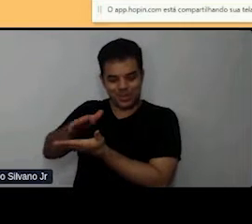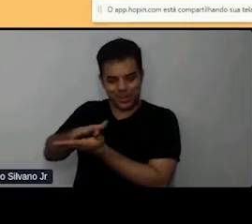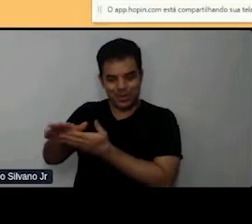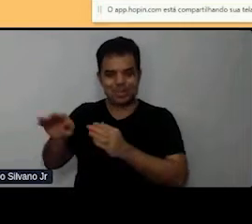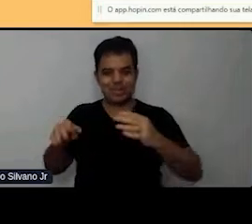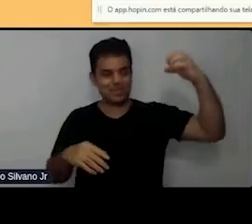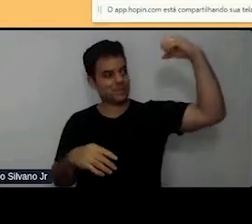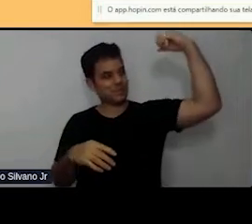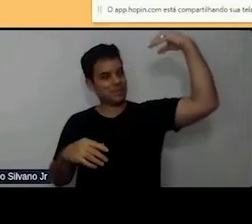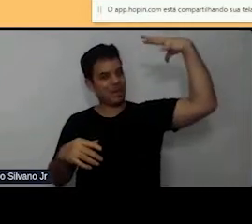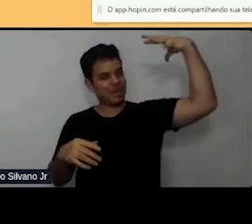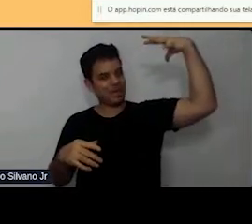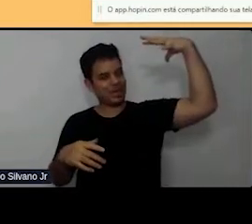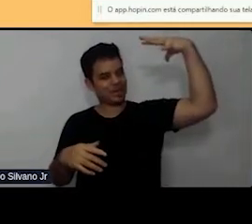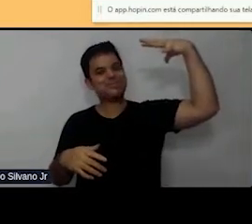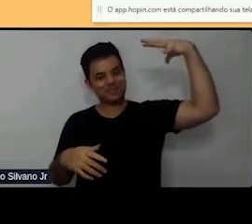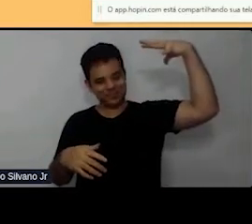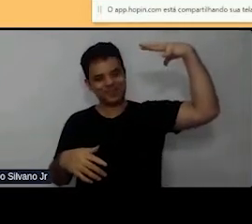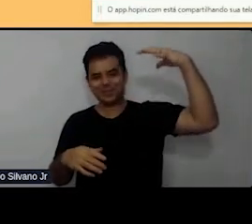isso.